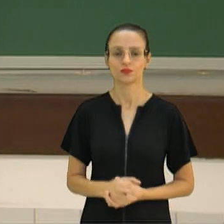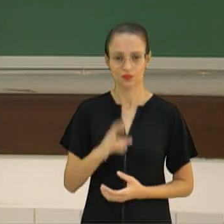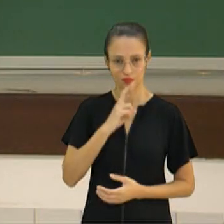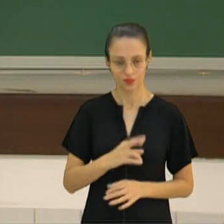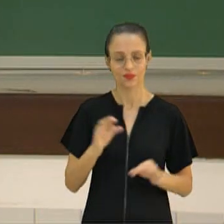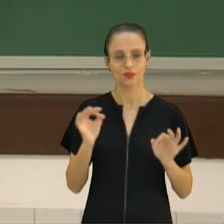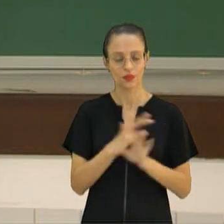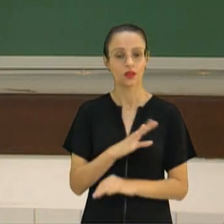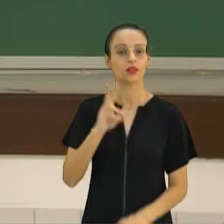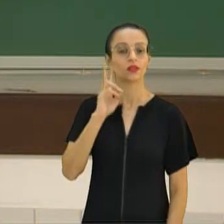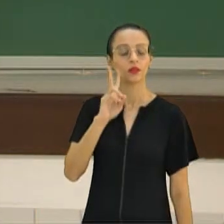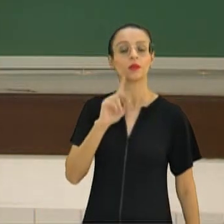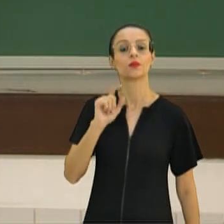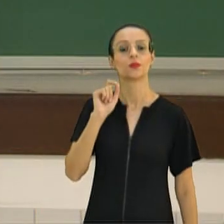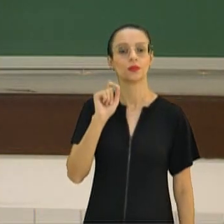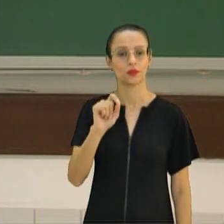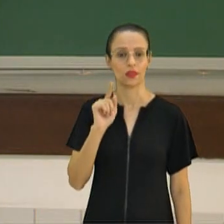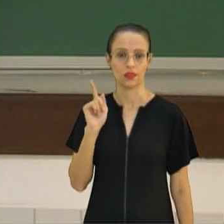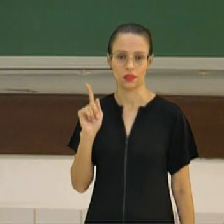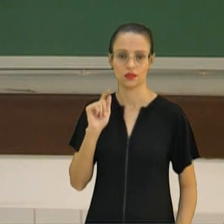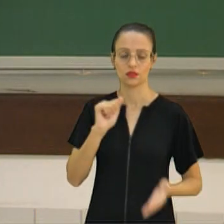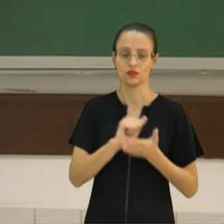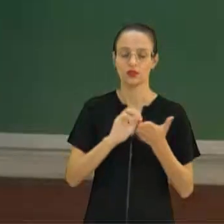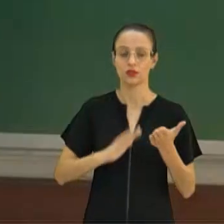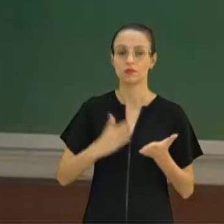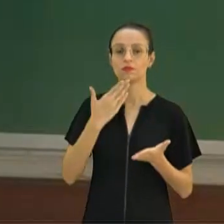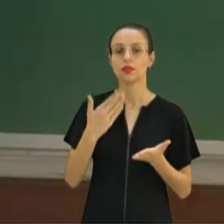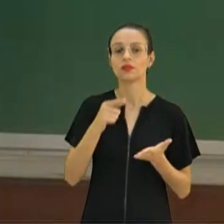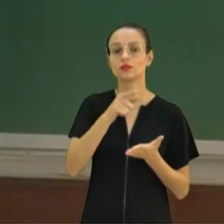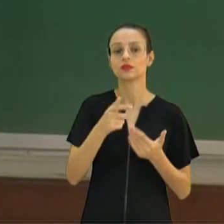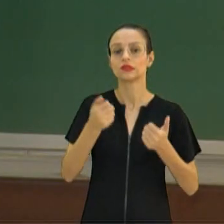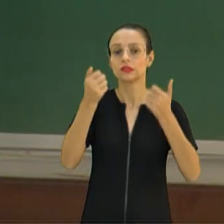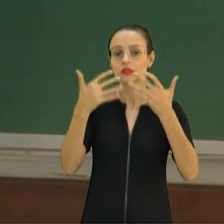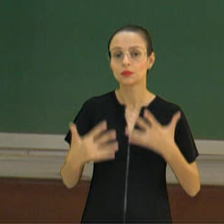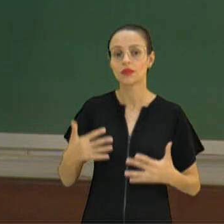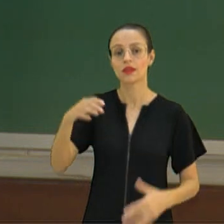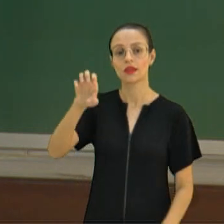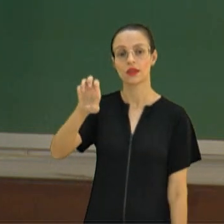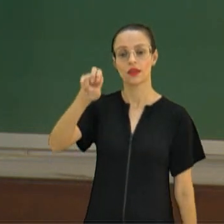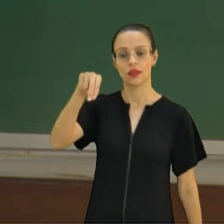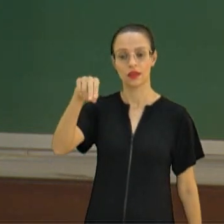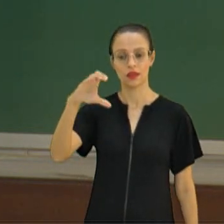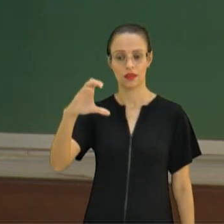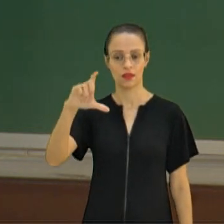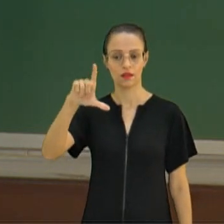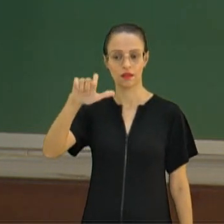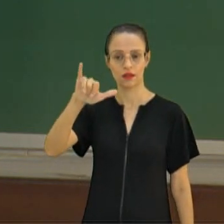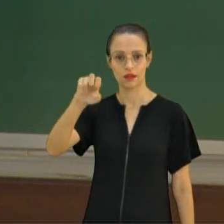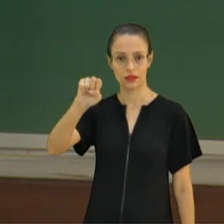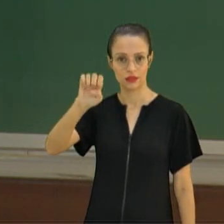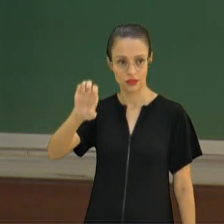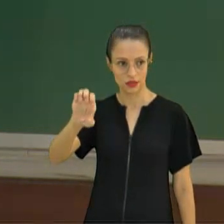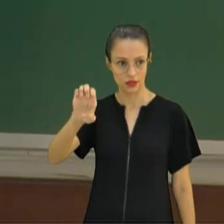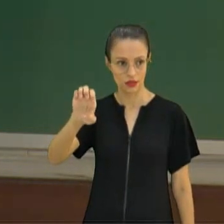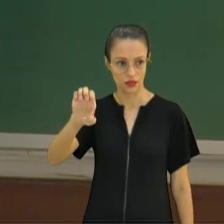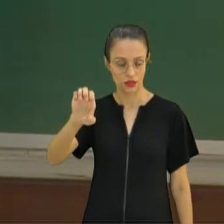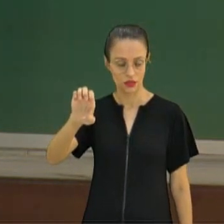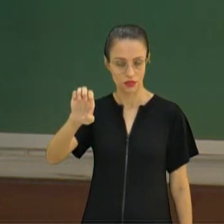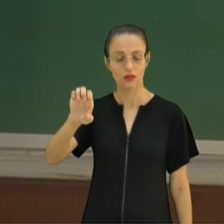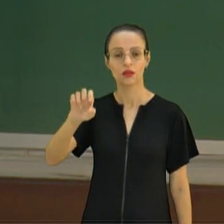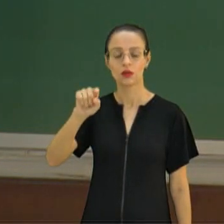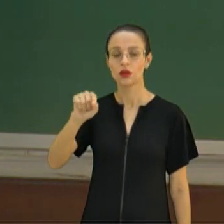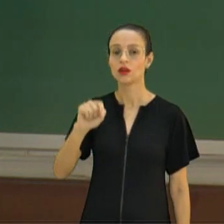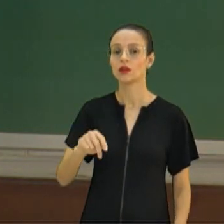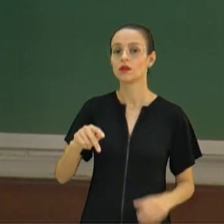Respondeu? Lembrando que esse exercício pede que você justifique a ênclise. Veja só, a ênclise, a ocorrência